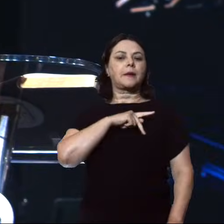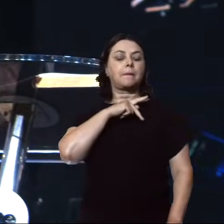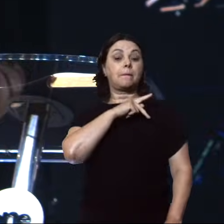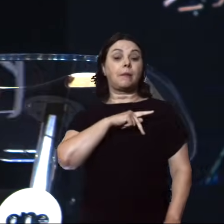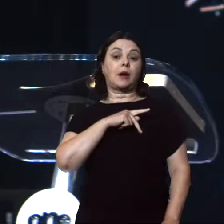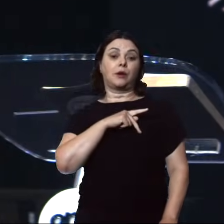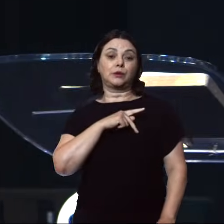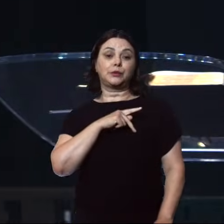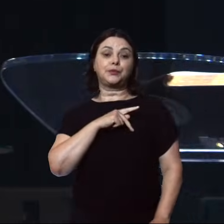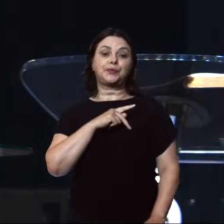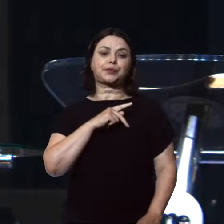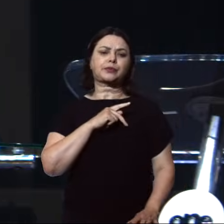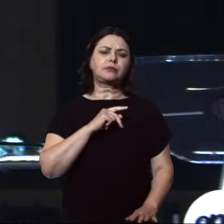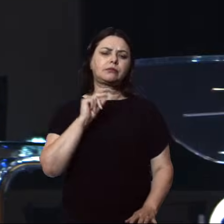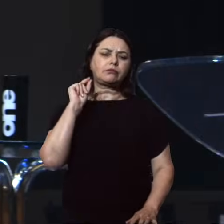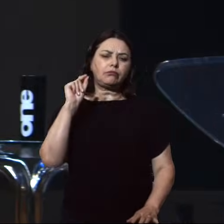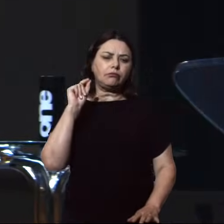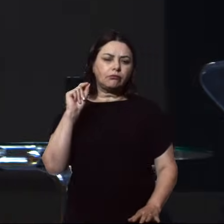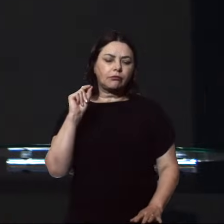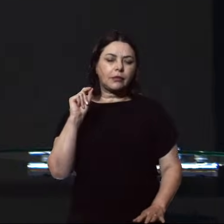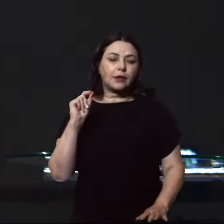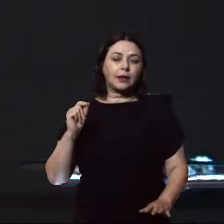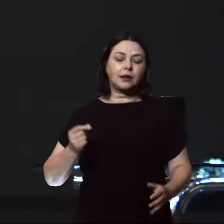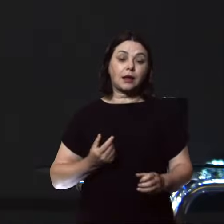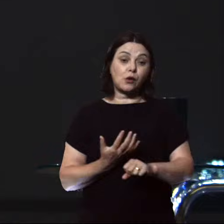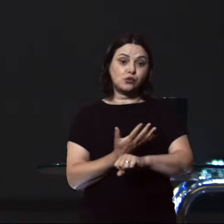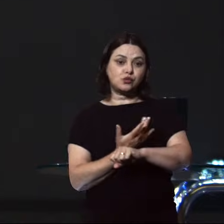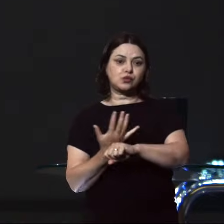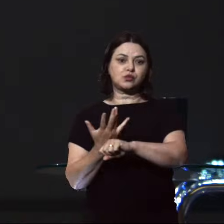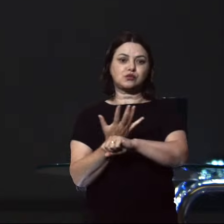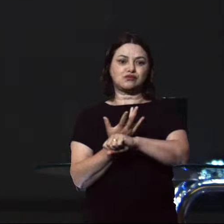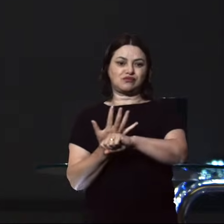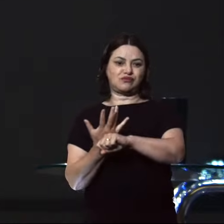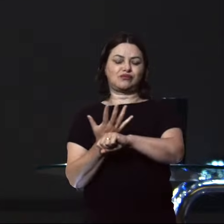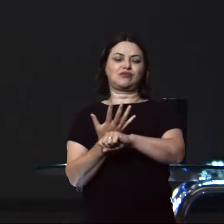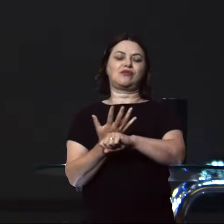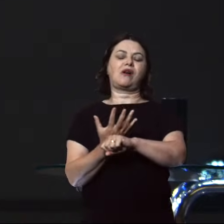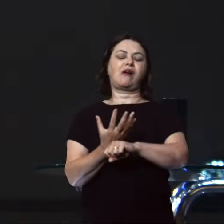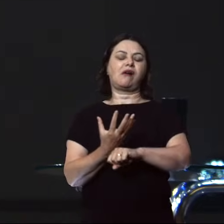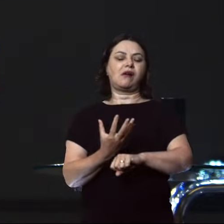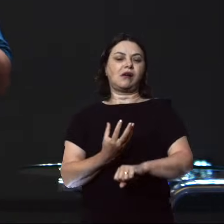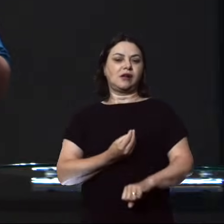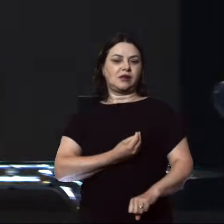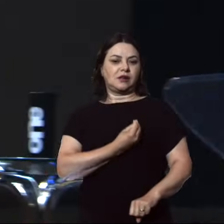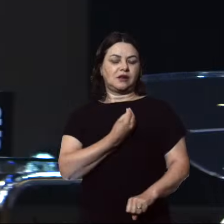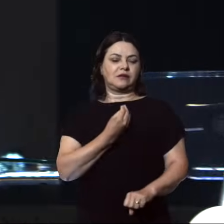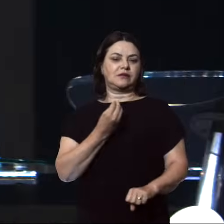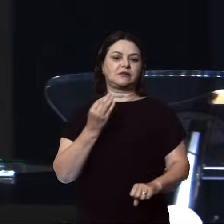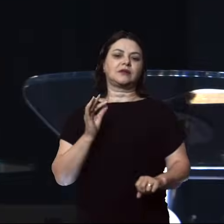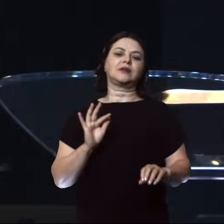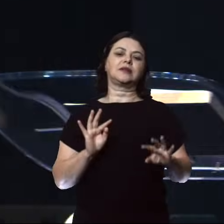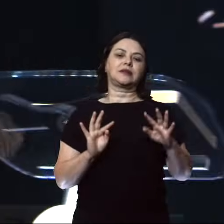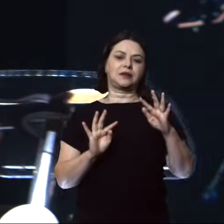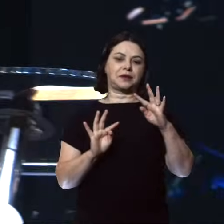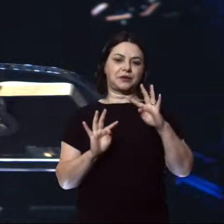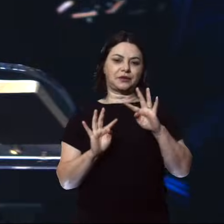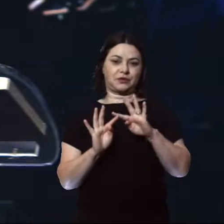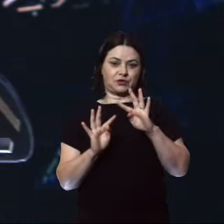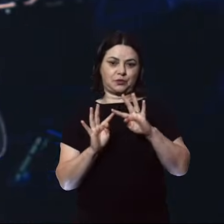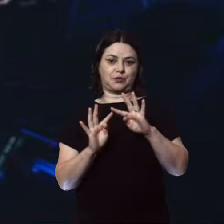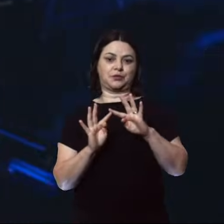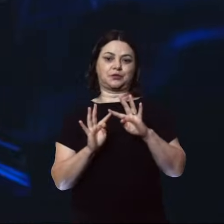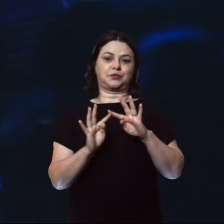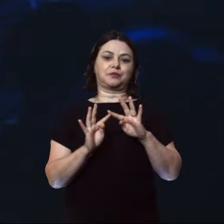falando do churrasco, é que ele quer reavivar a chama da vida de Timóteo. Ele está escrevendo para o seu talvez